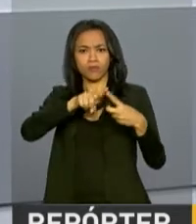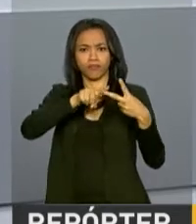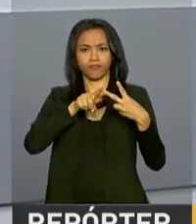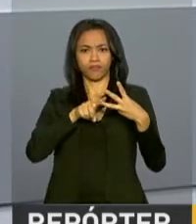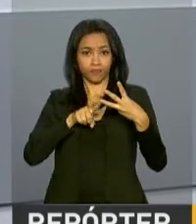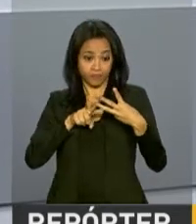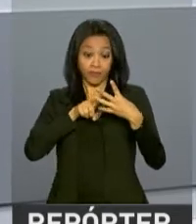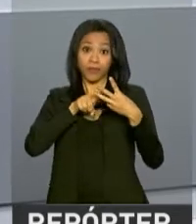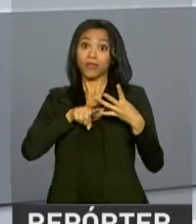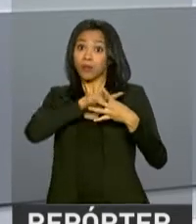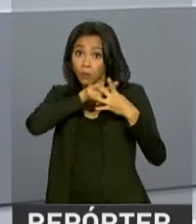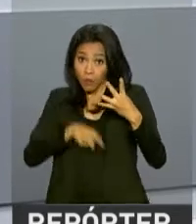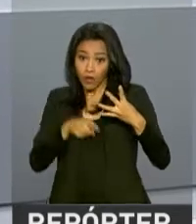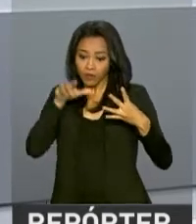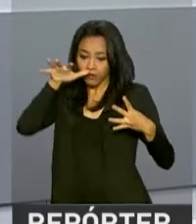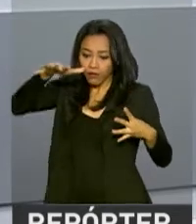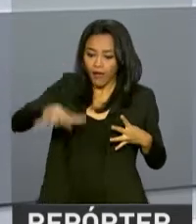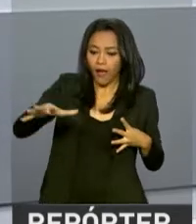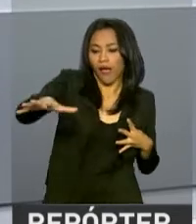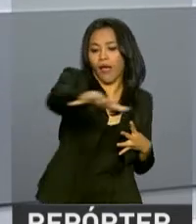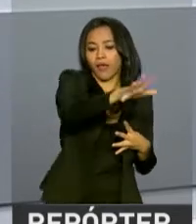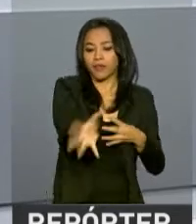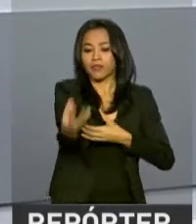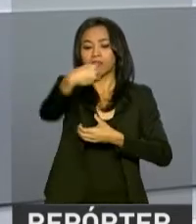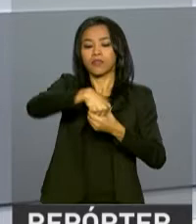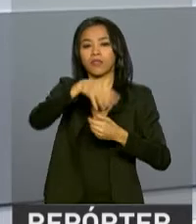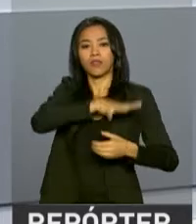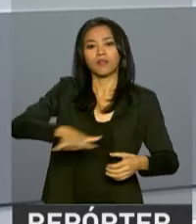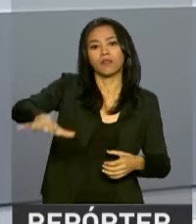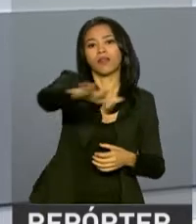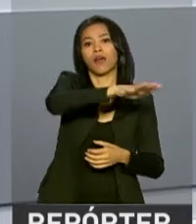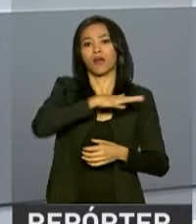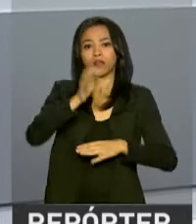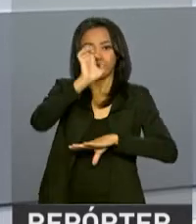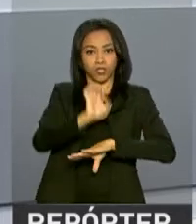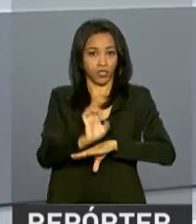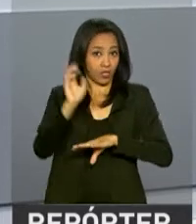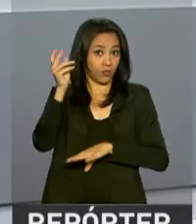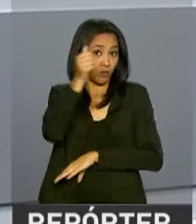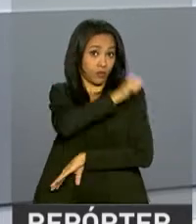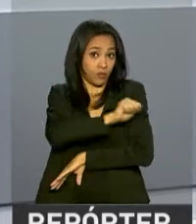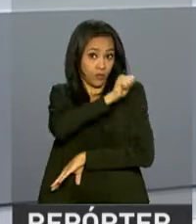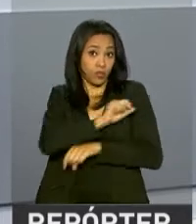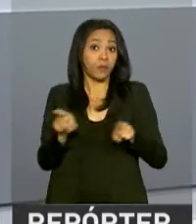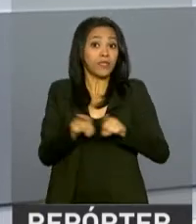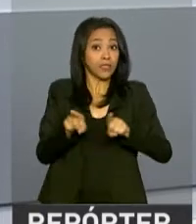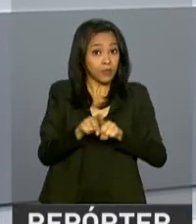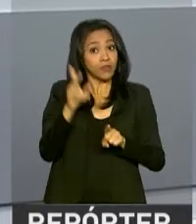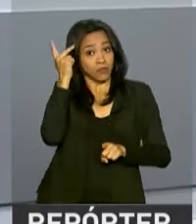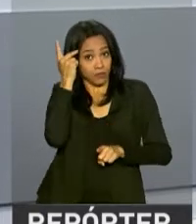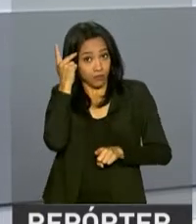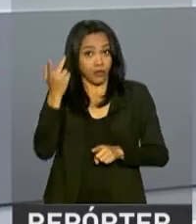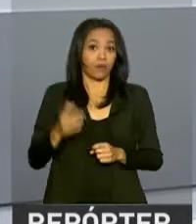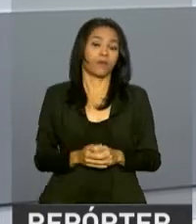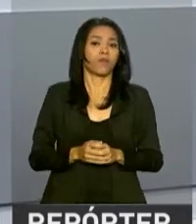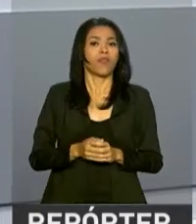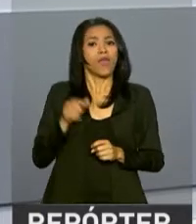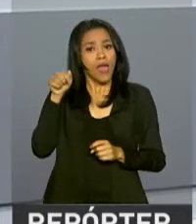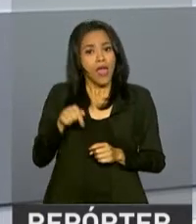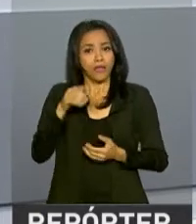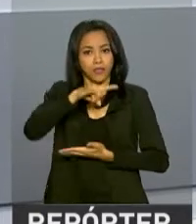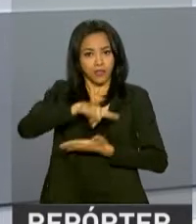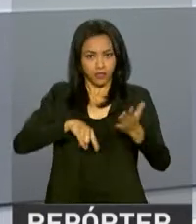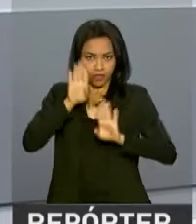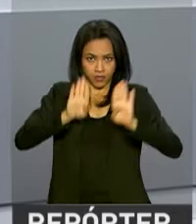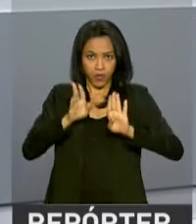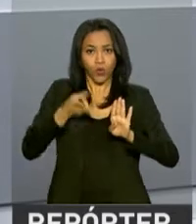dois irmãos eo uirapuru nas bacias de campos no rio de janeiro e santos em são paulo a licitação dá continuidade ao calendário